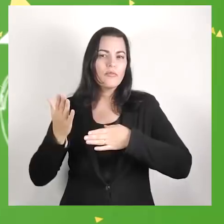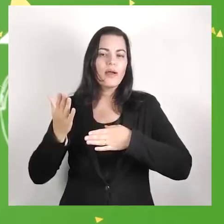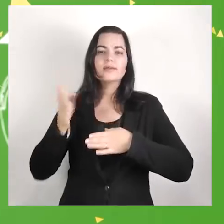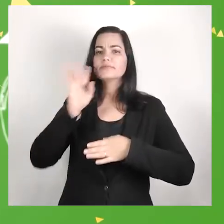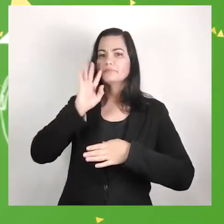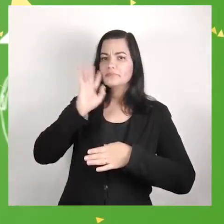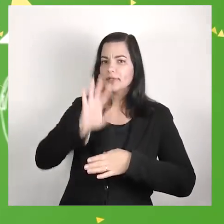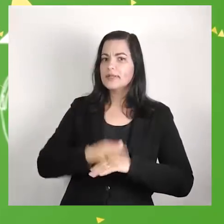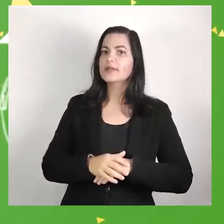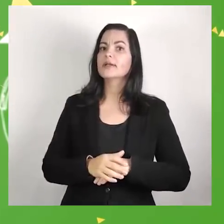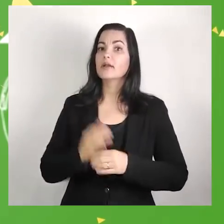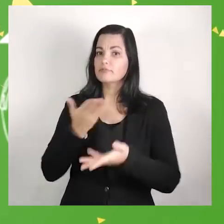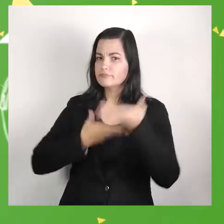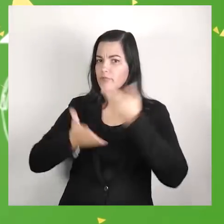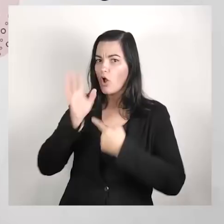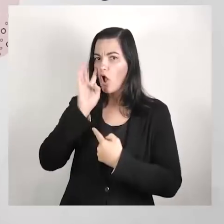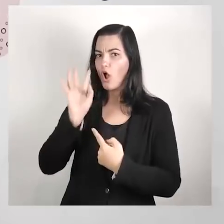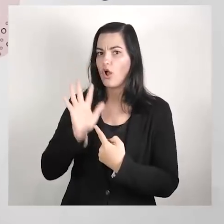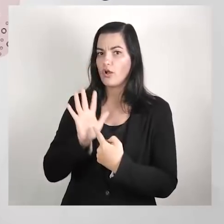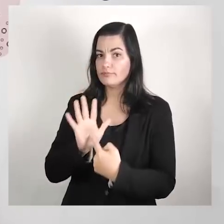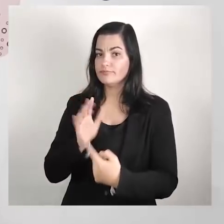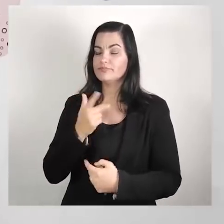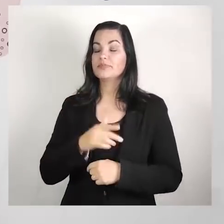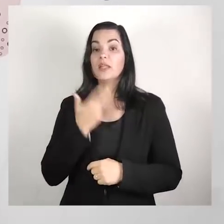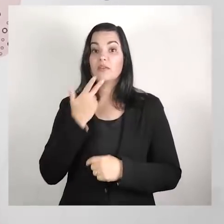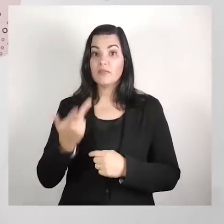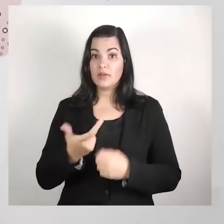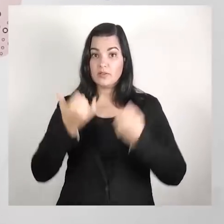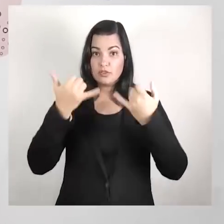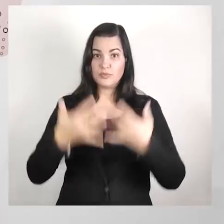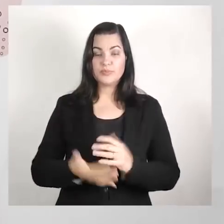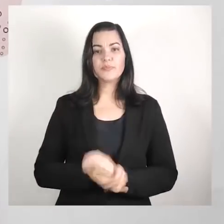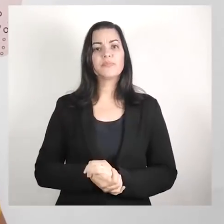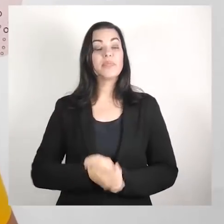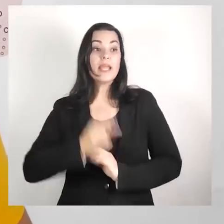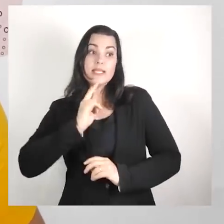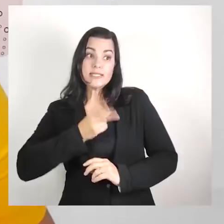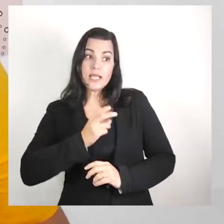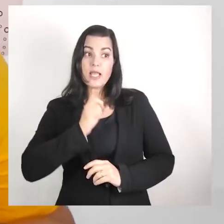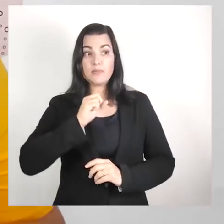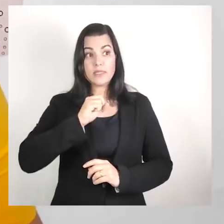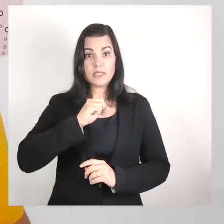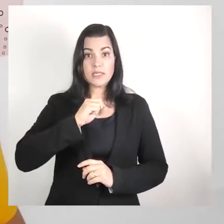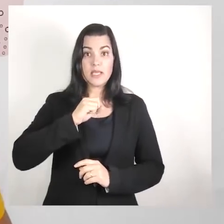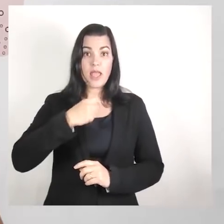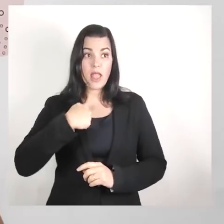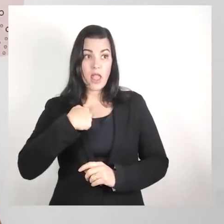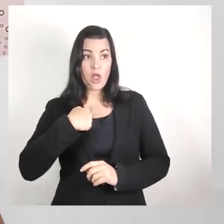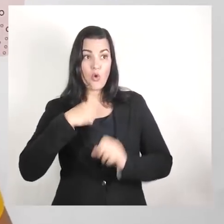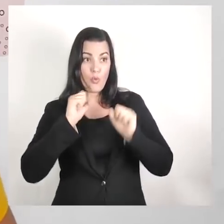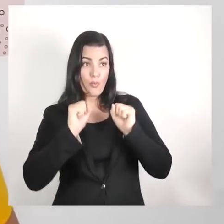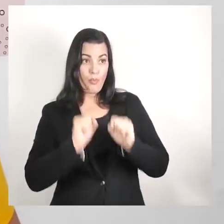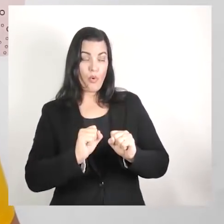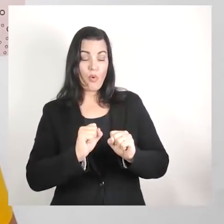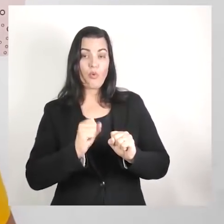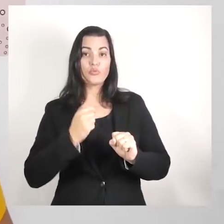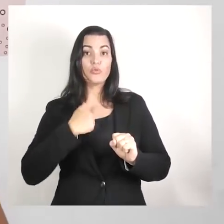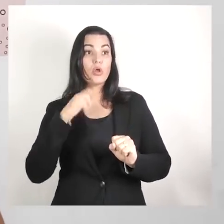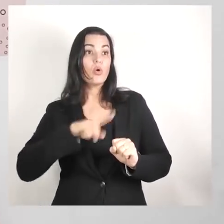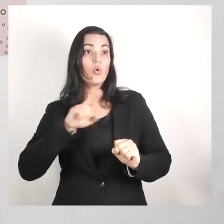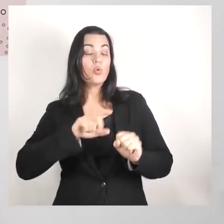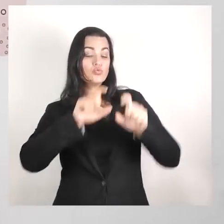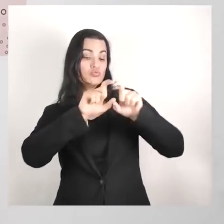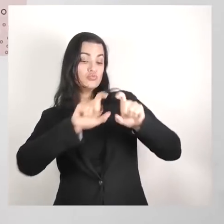muito legal que eu queria compartilhar aqui com vocês. Então, olha só o que ele diz. Sempre que possível, eu uso